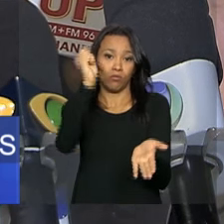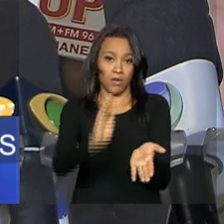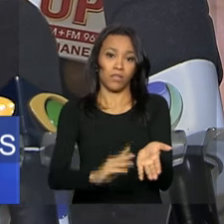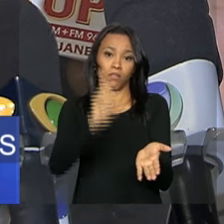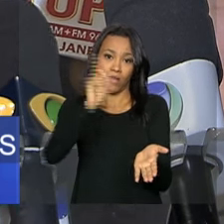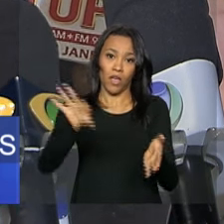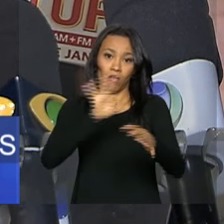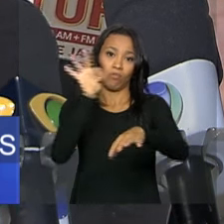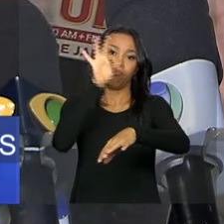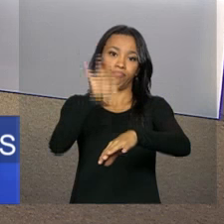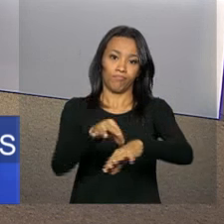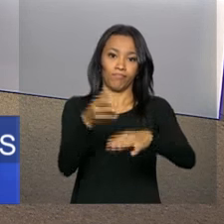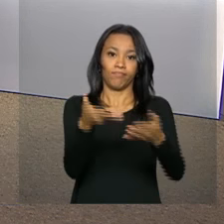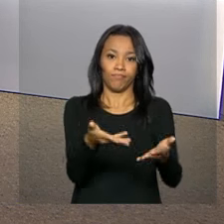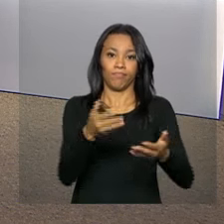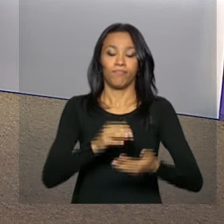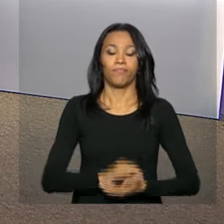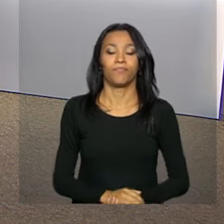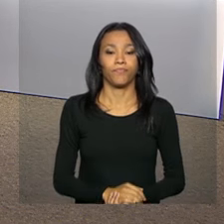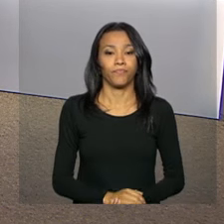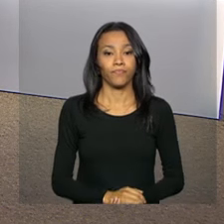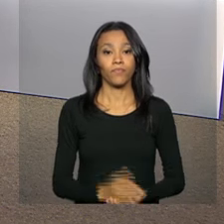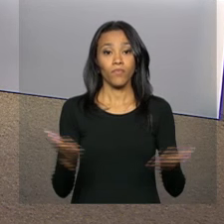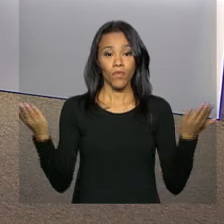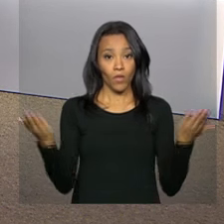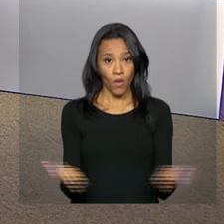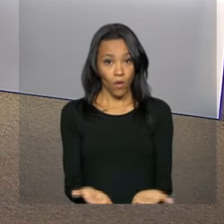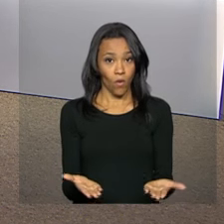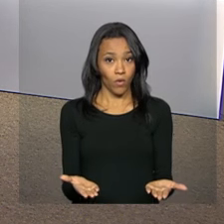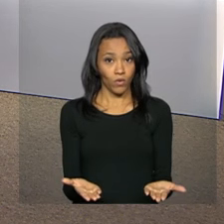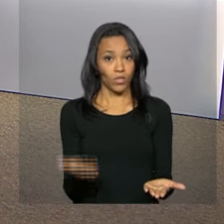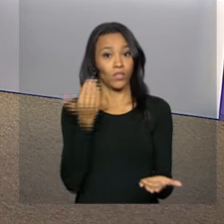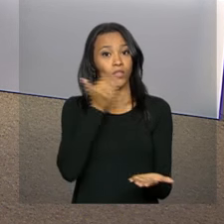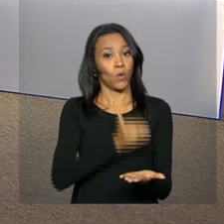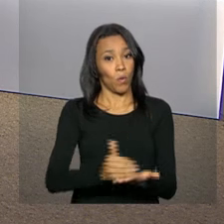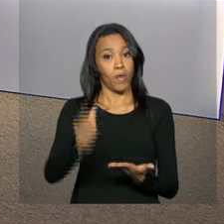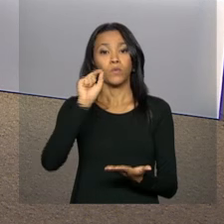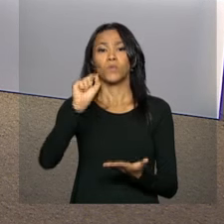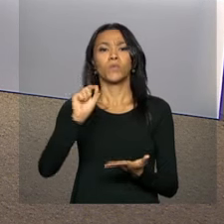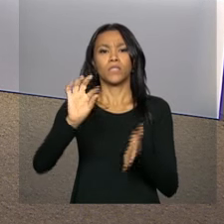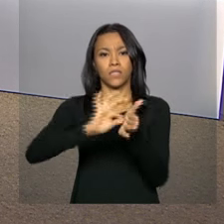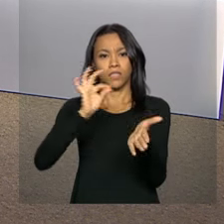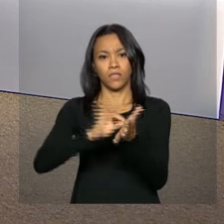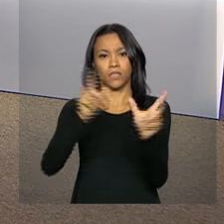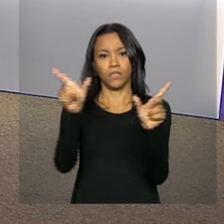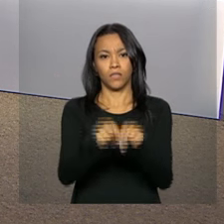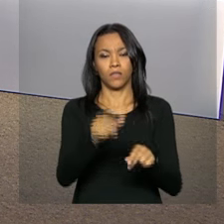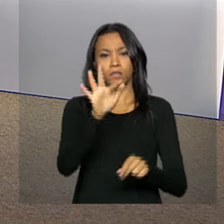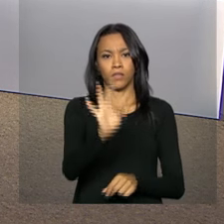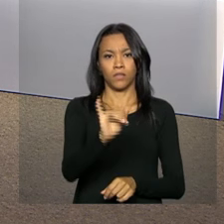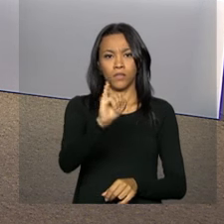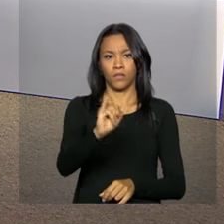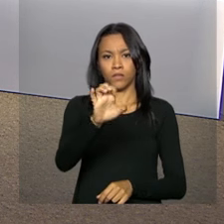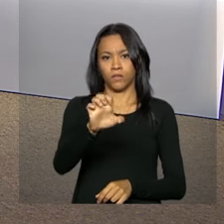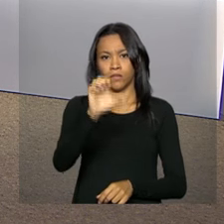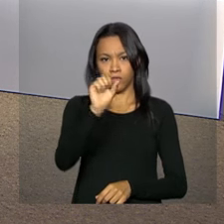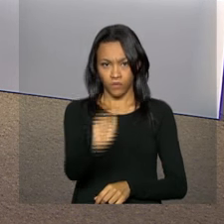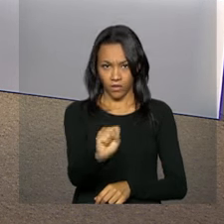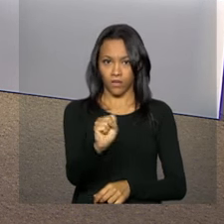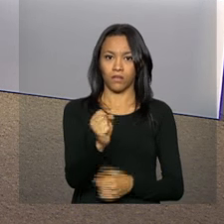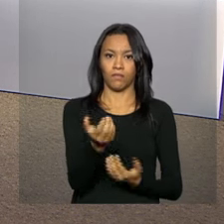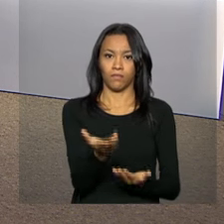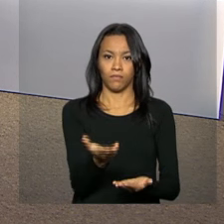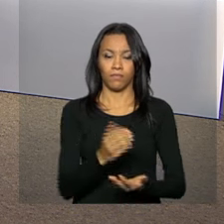aedes egip começa começam hoje as inscrições para o FIES o fundo de financiamento